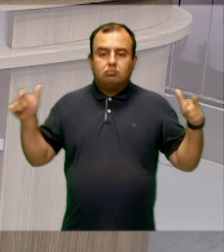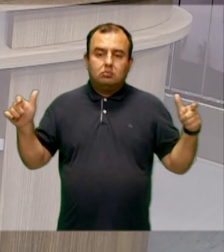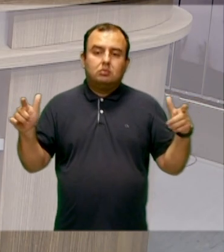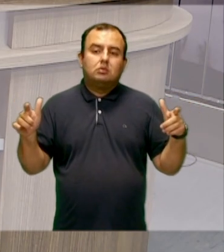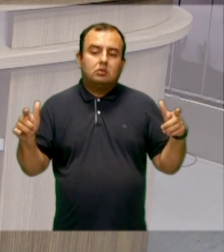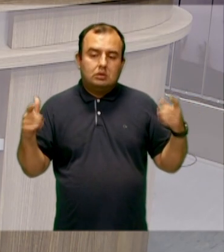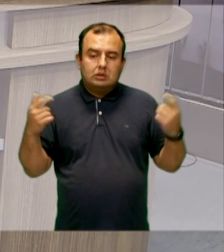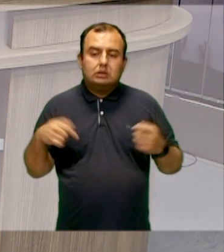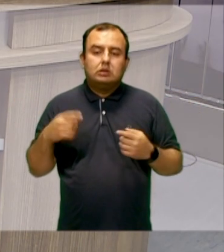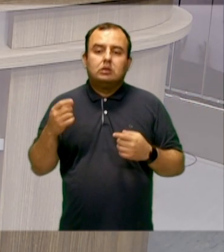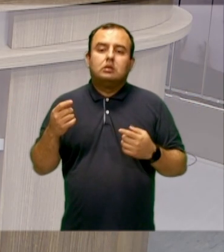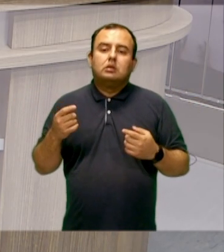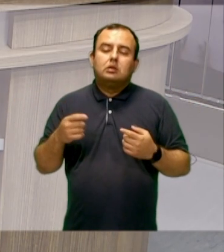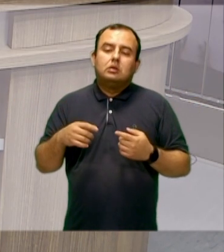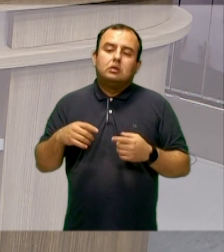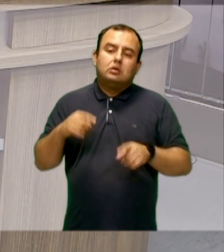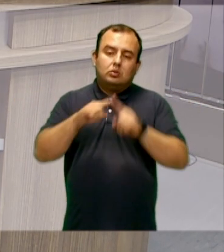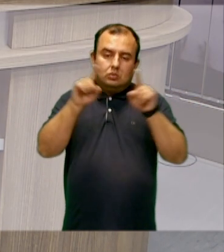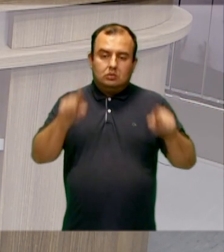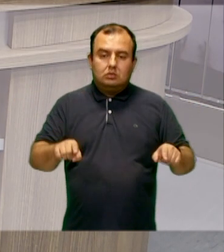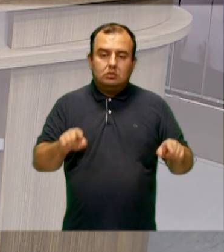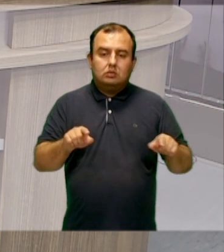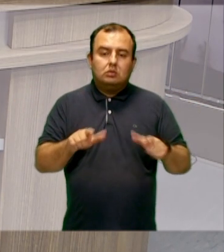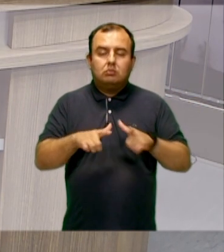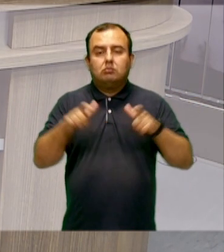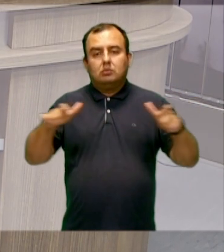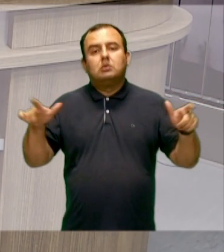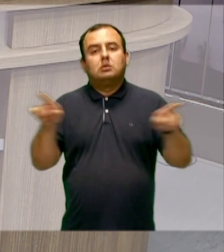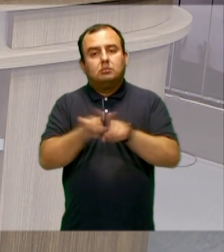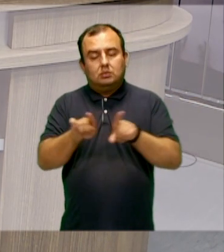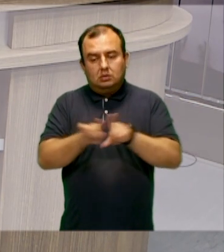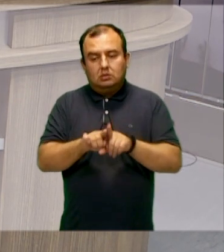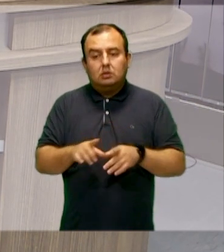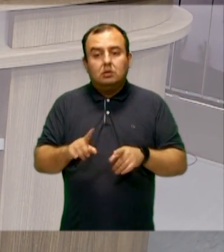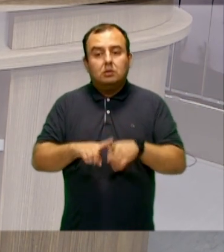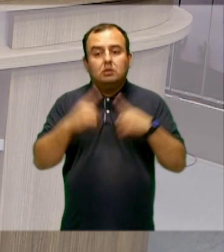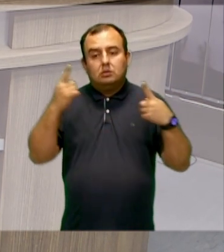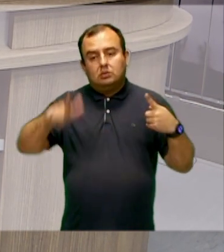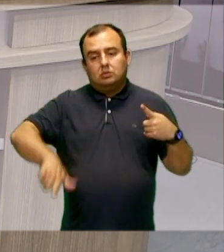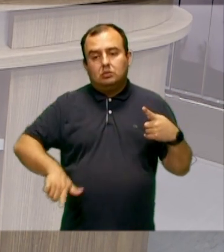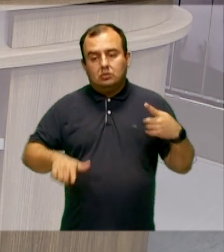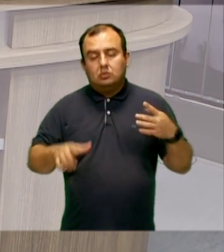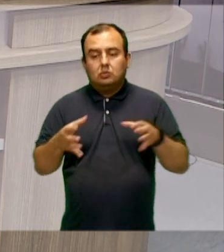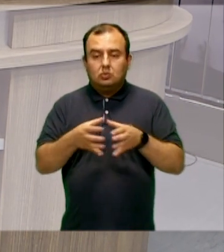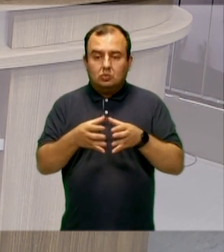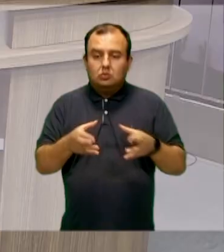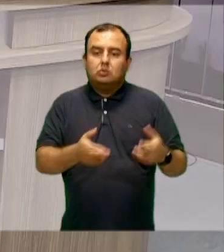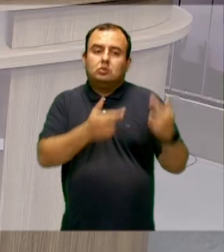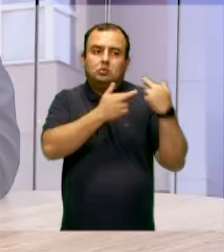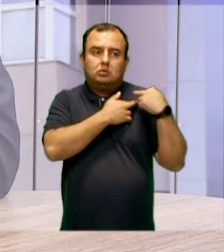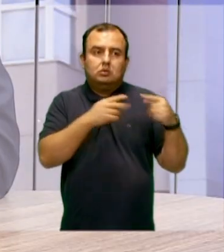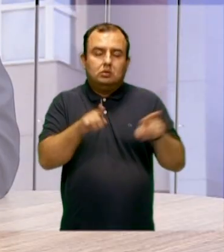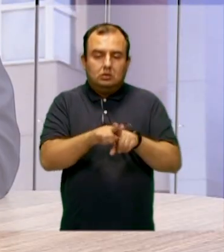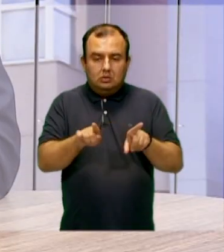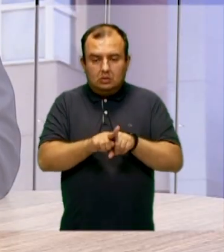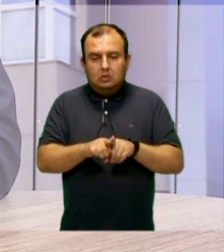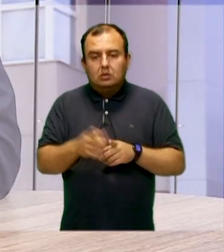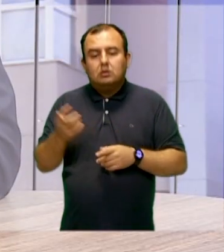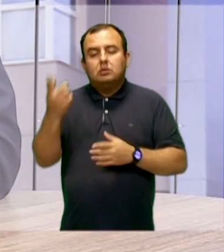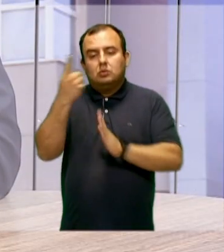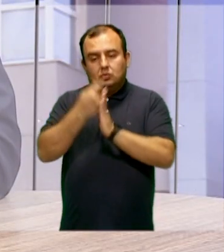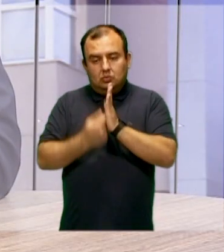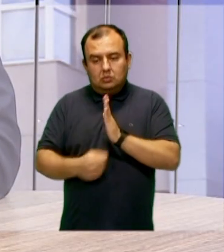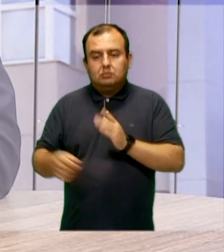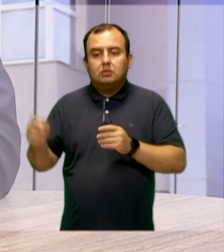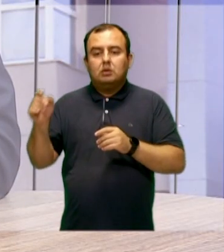Então, o número de quadro servidor ele tende a crescer, a gente sabe disso, porém, mais uma vez, tudo com responsabilidade. Então, sim, passa pela questão